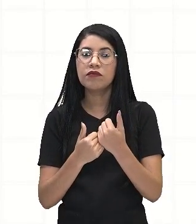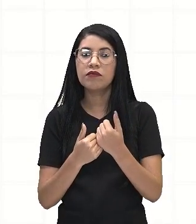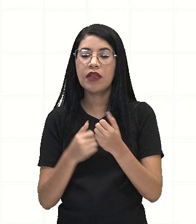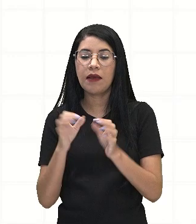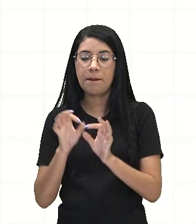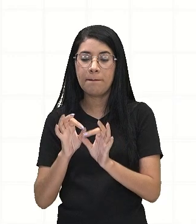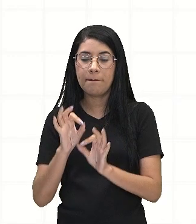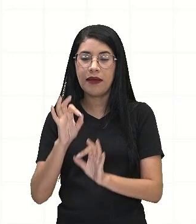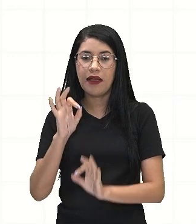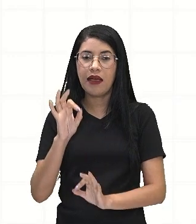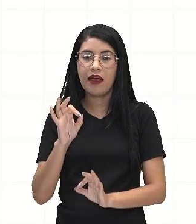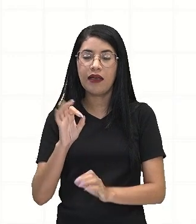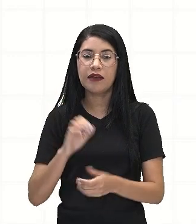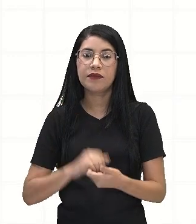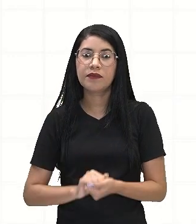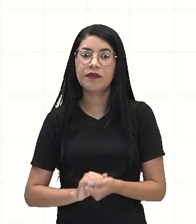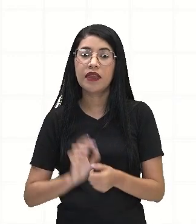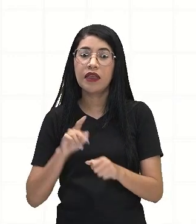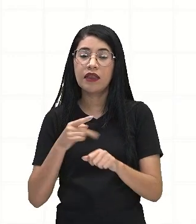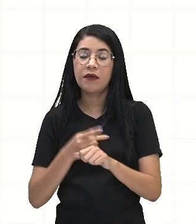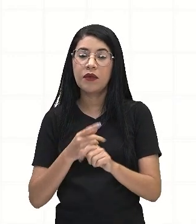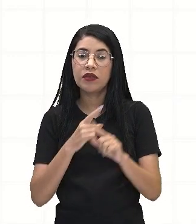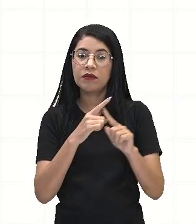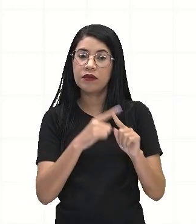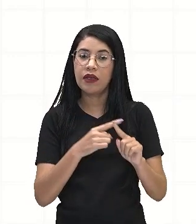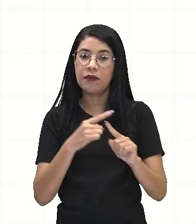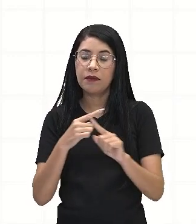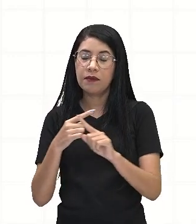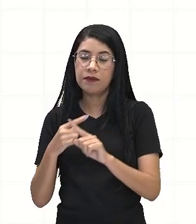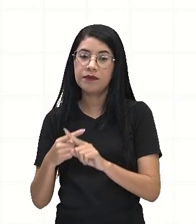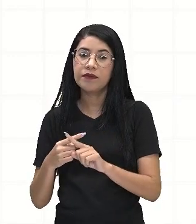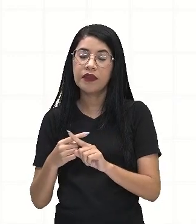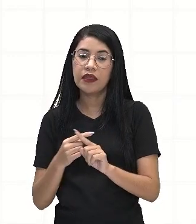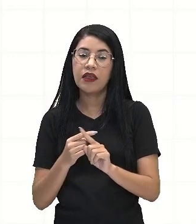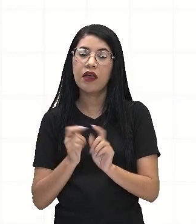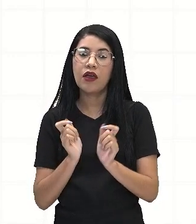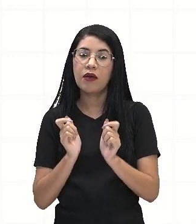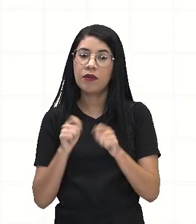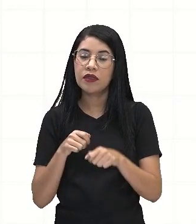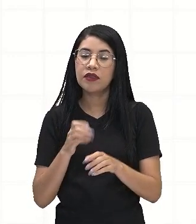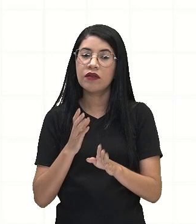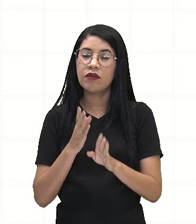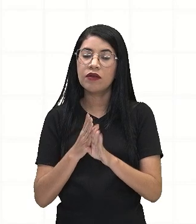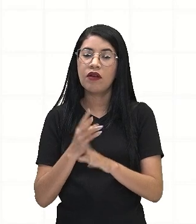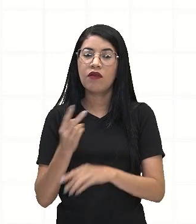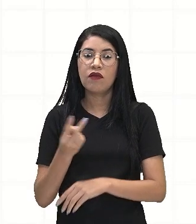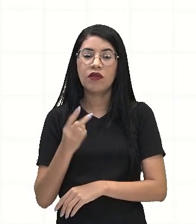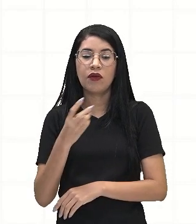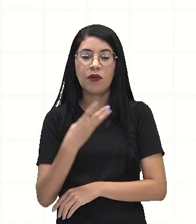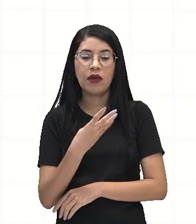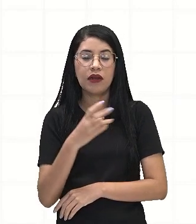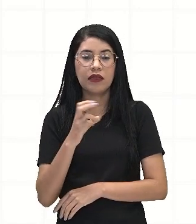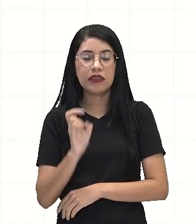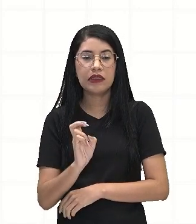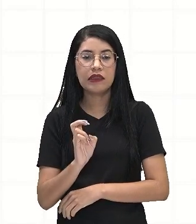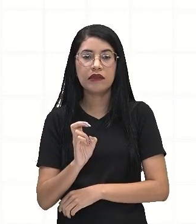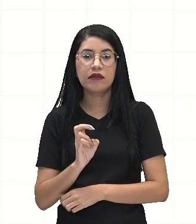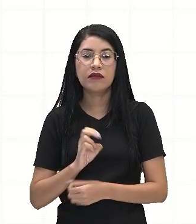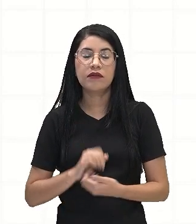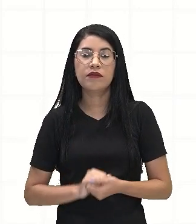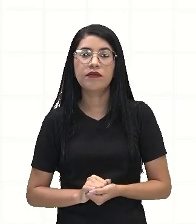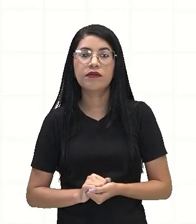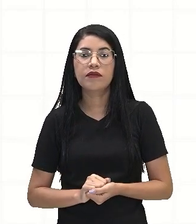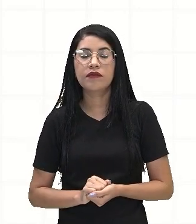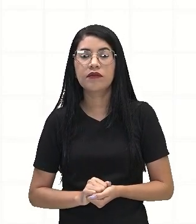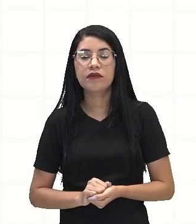na hora que a gente multiplique as 3 medidas, dê igual a 45. Só vai ter um valor para o X